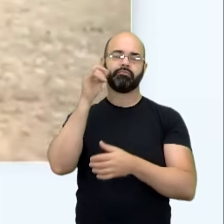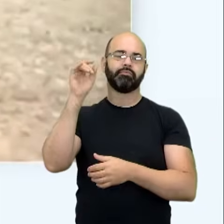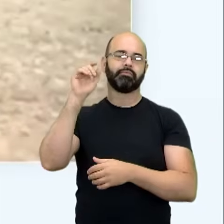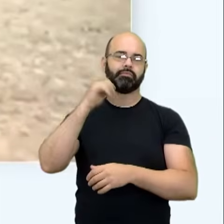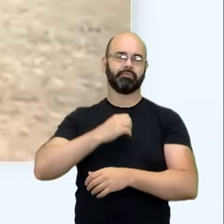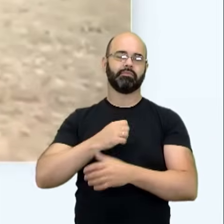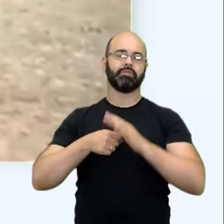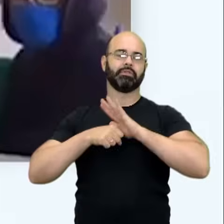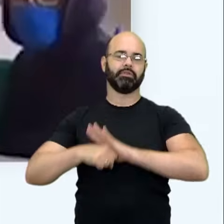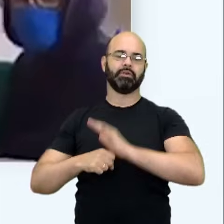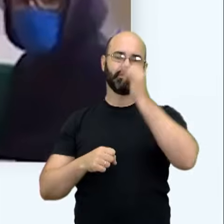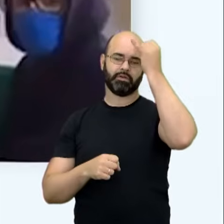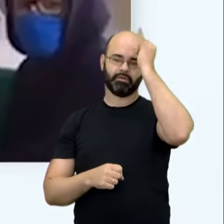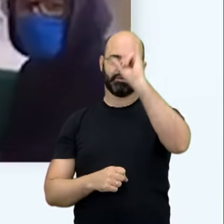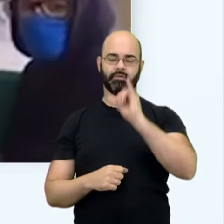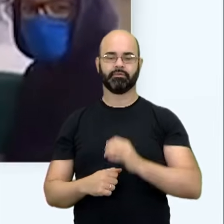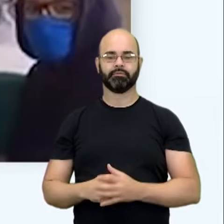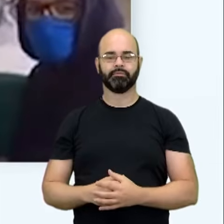negro brasileiro.